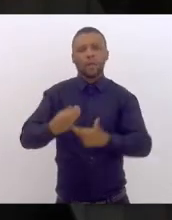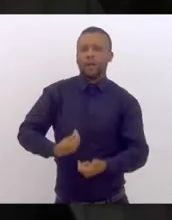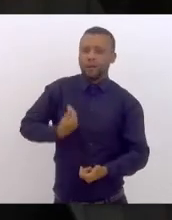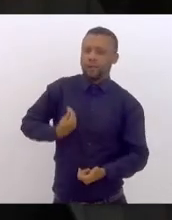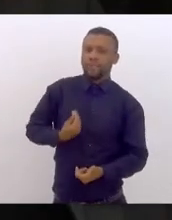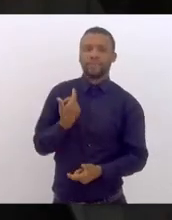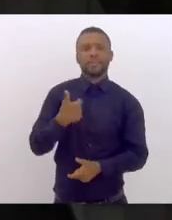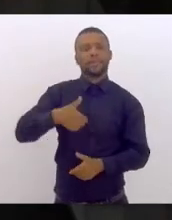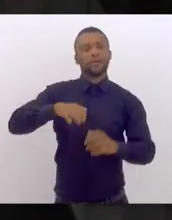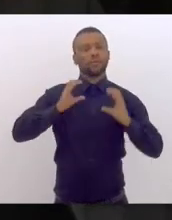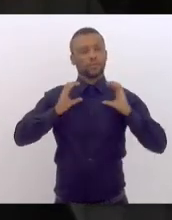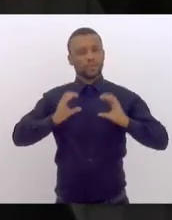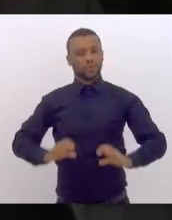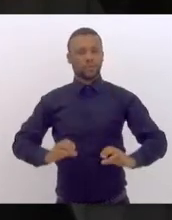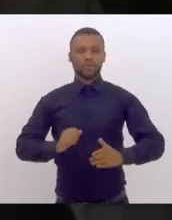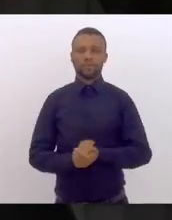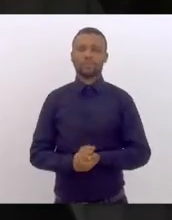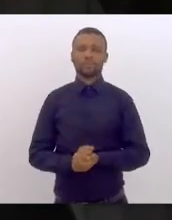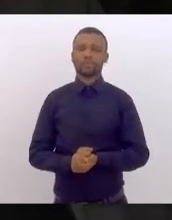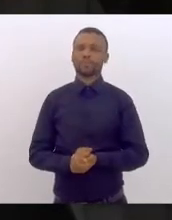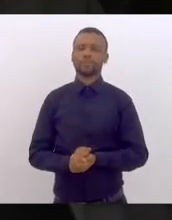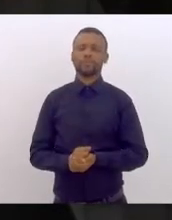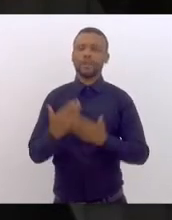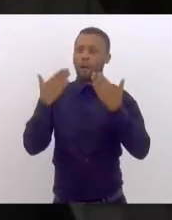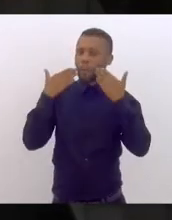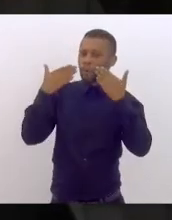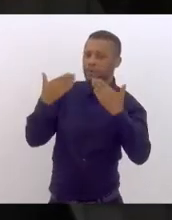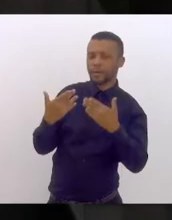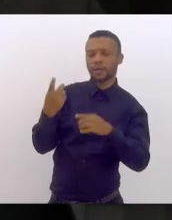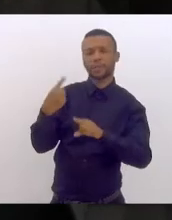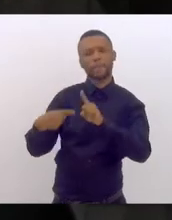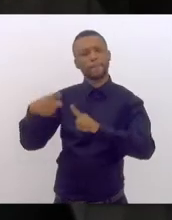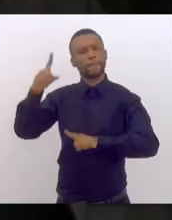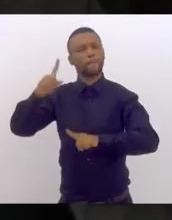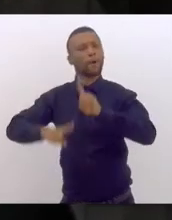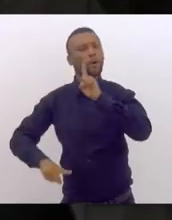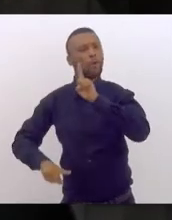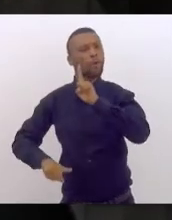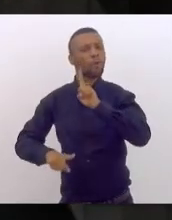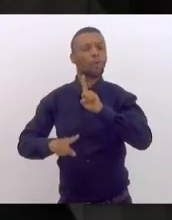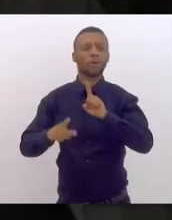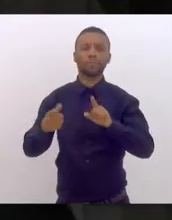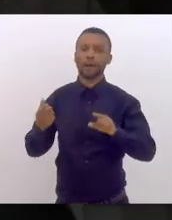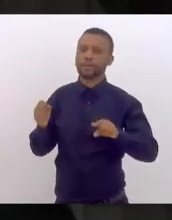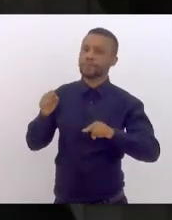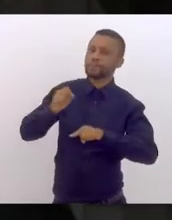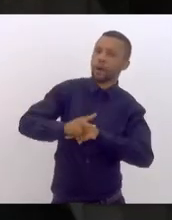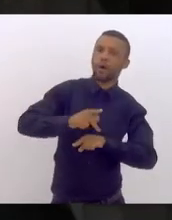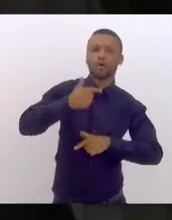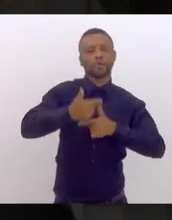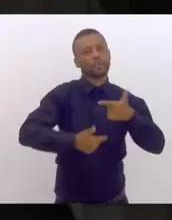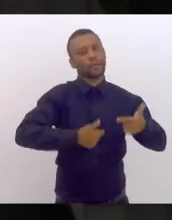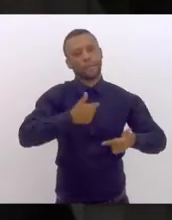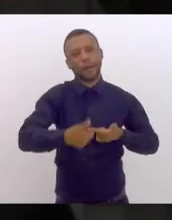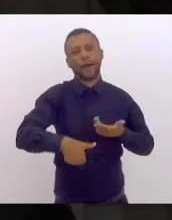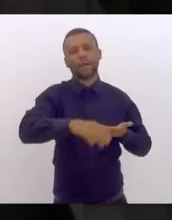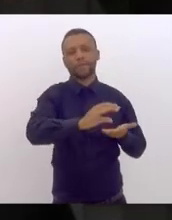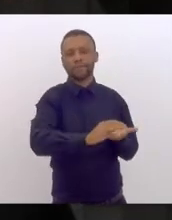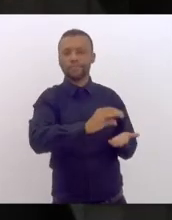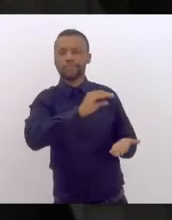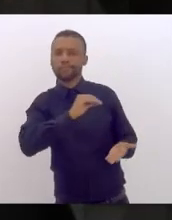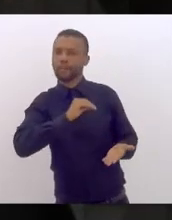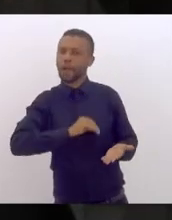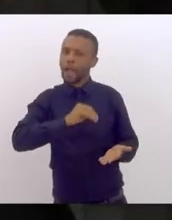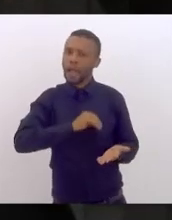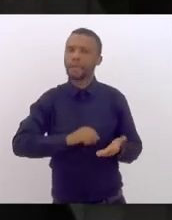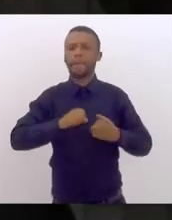do cidadão trazendo mais desenvolvimento Mais Emprego mais renda e